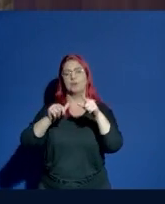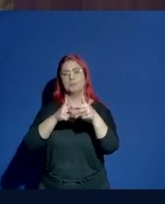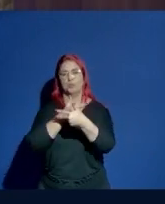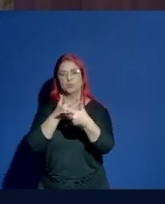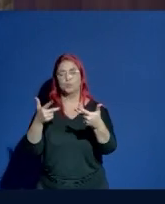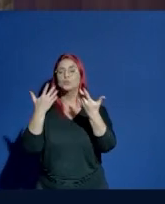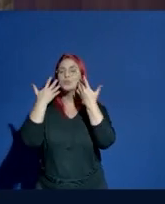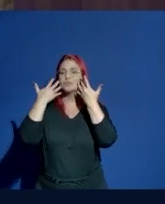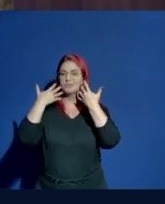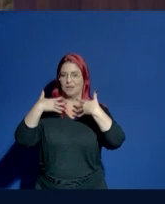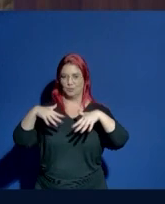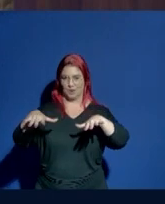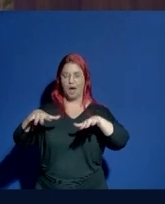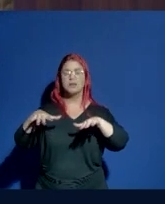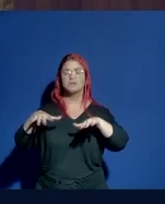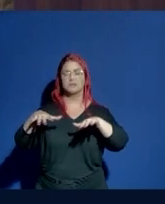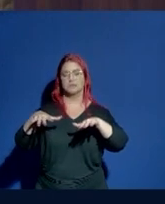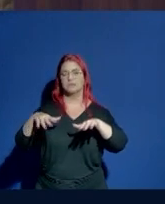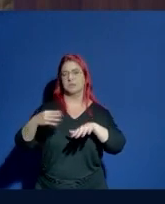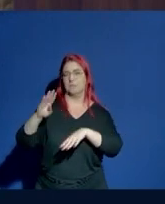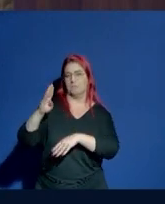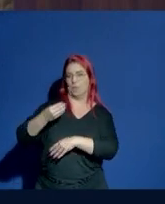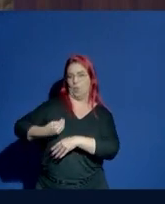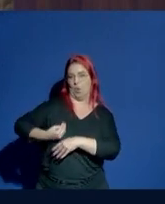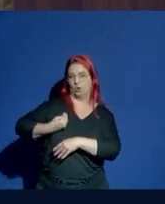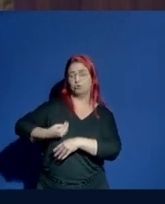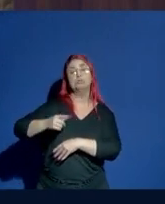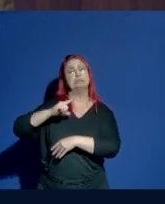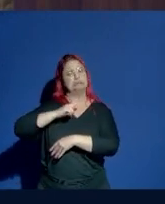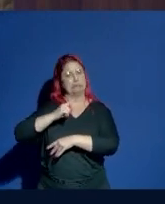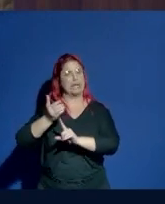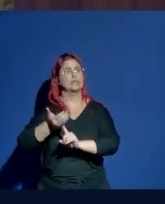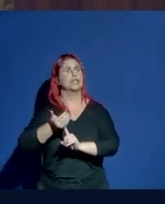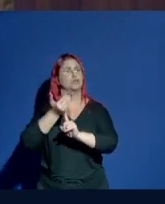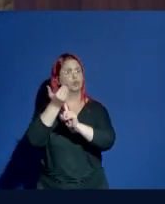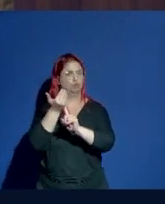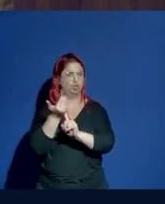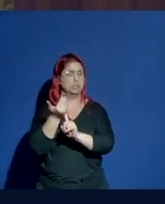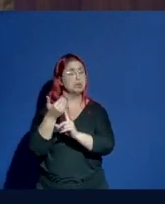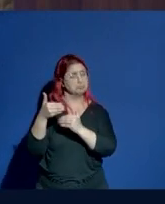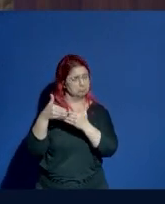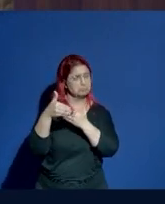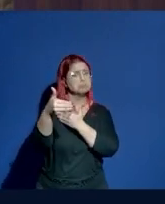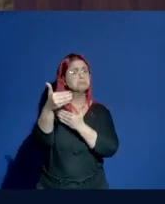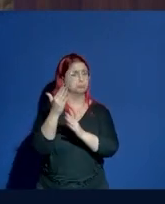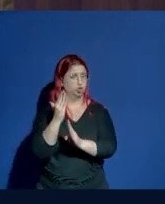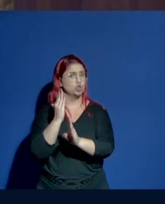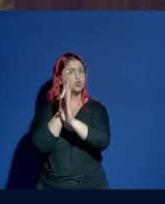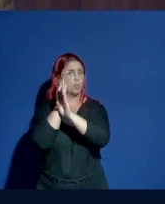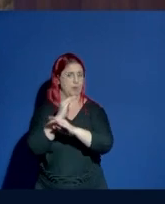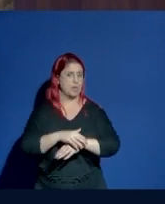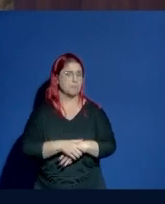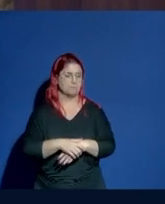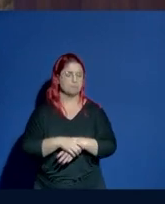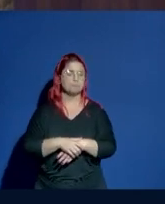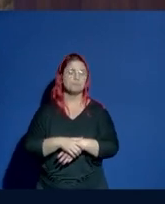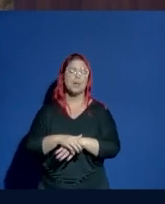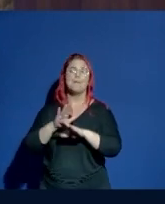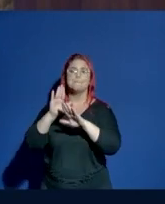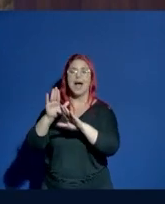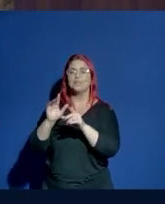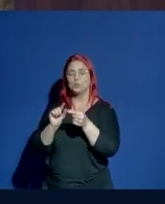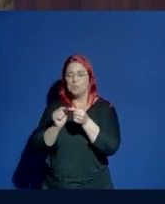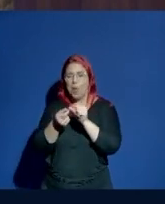acredita que, obviamente, que você tem um nível de tecnologia ainda a ser descoberto. É um mercado que, apesar de, né, como o Jorge trouxe o